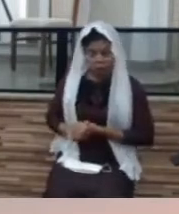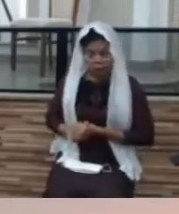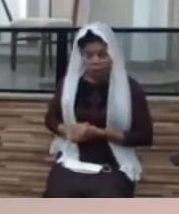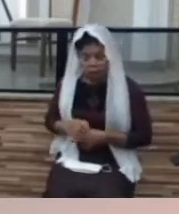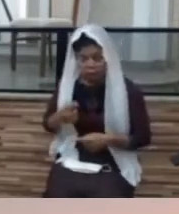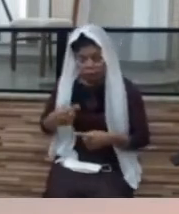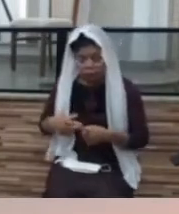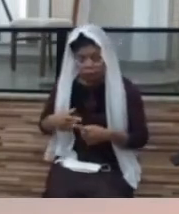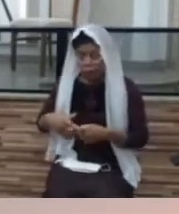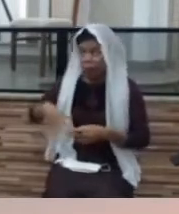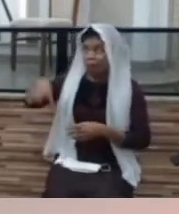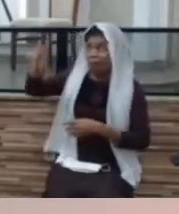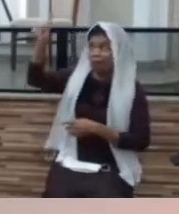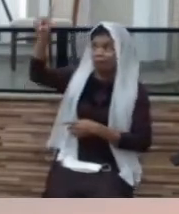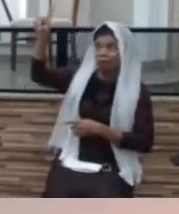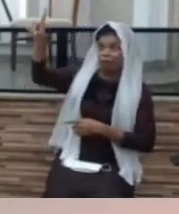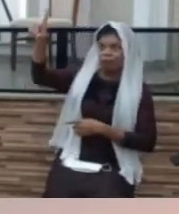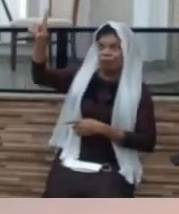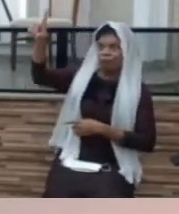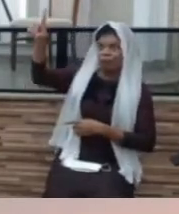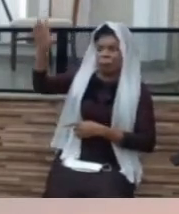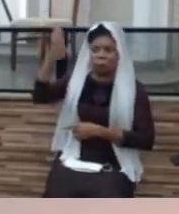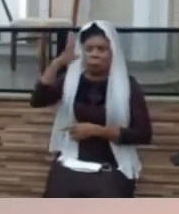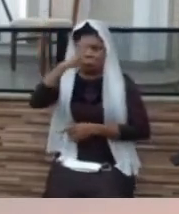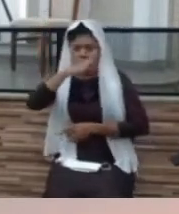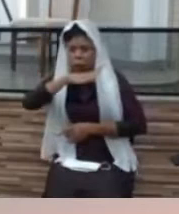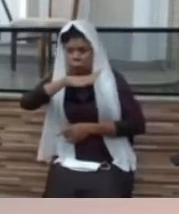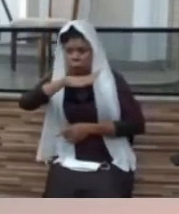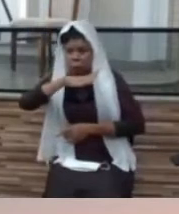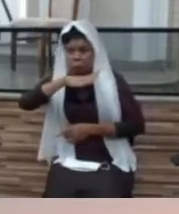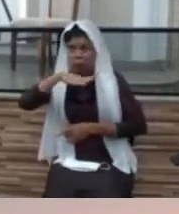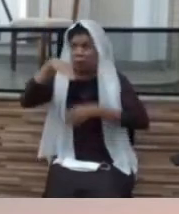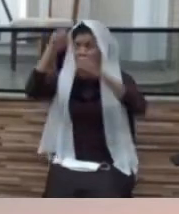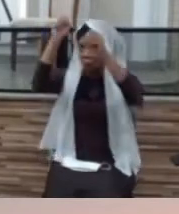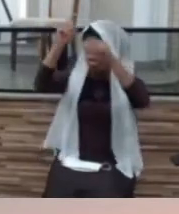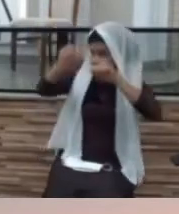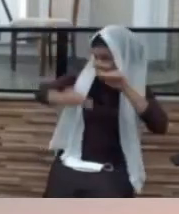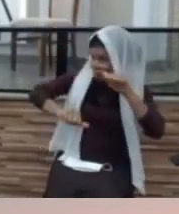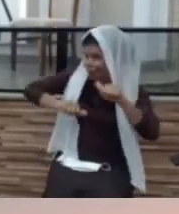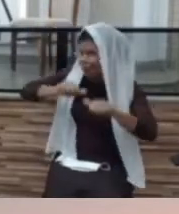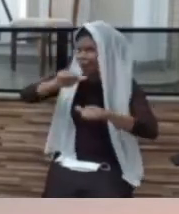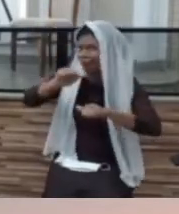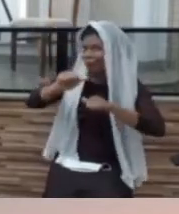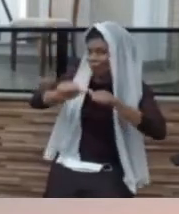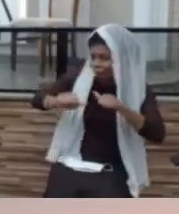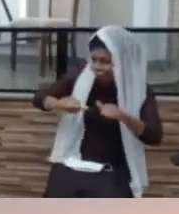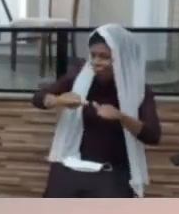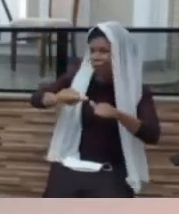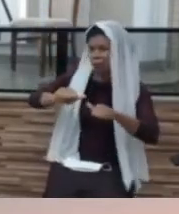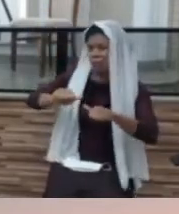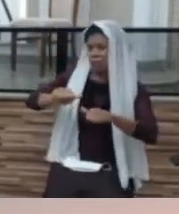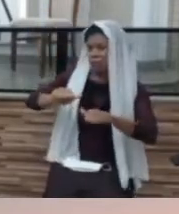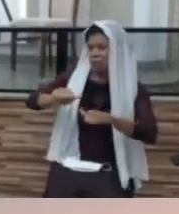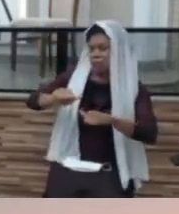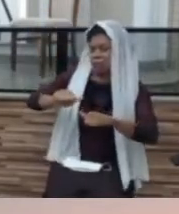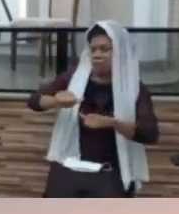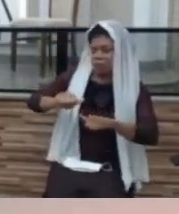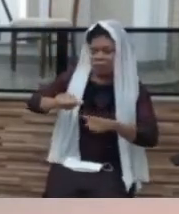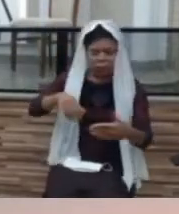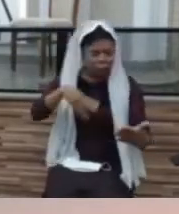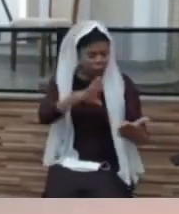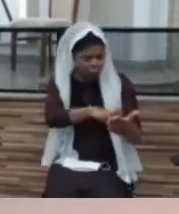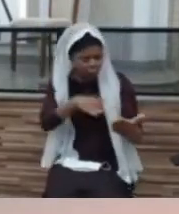bênção. Sucedeu, pois, que, ouvindo eles esta lei, apartaram de Israel toda a